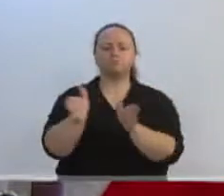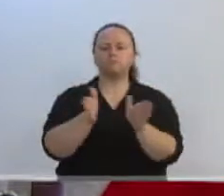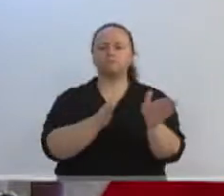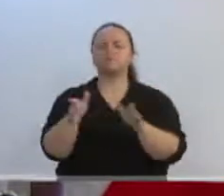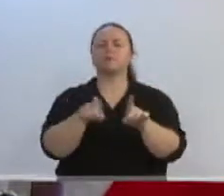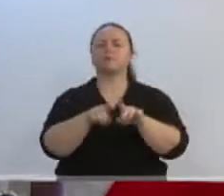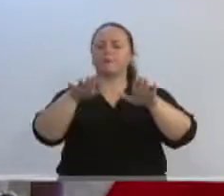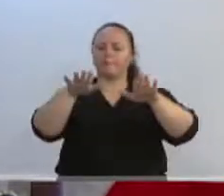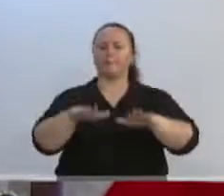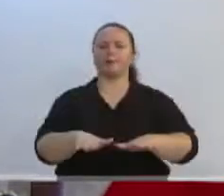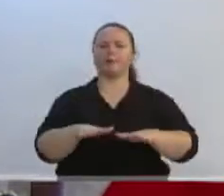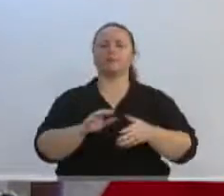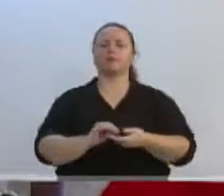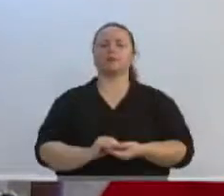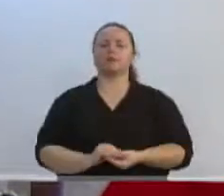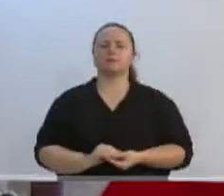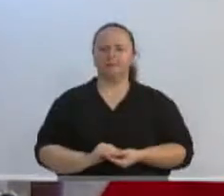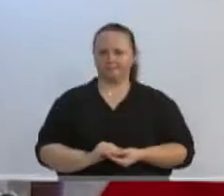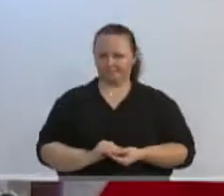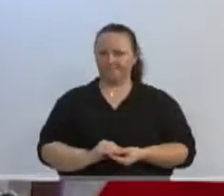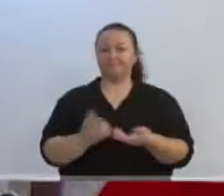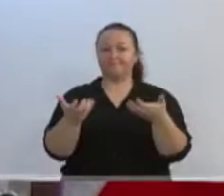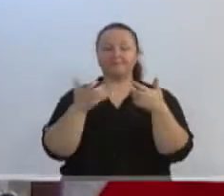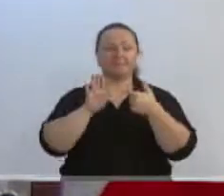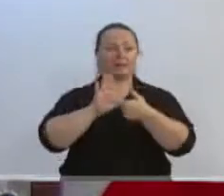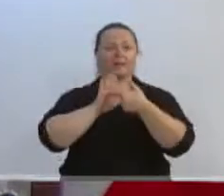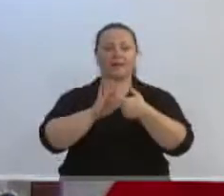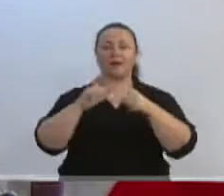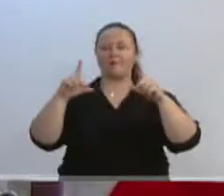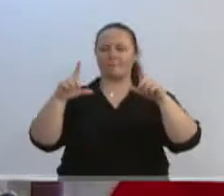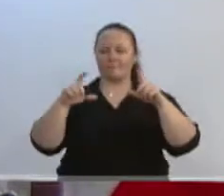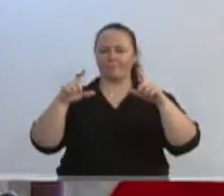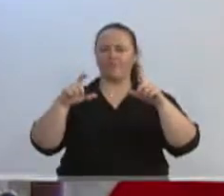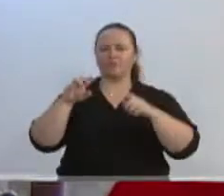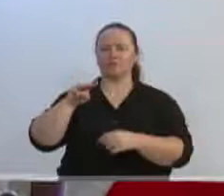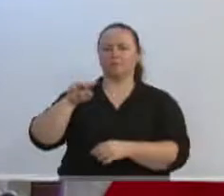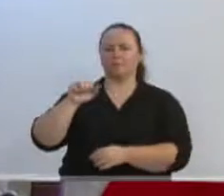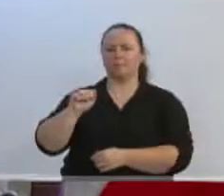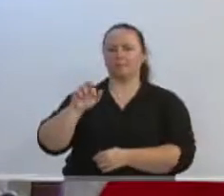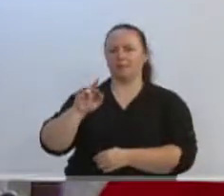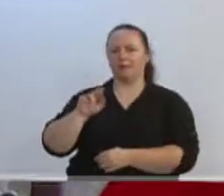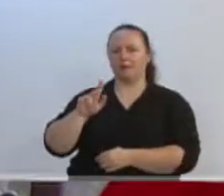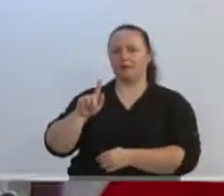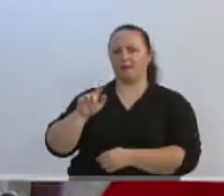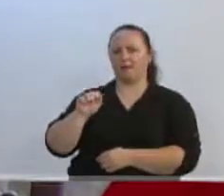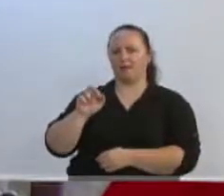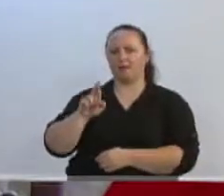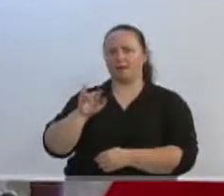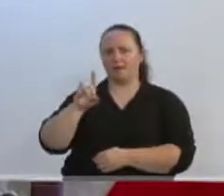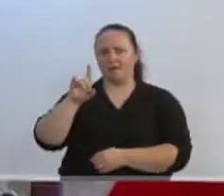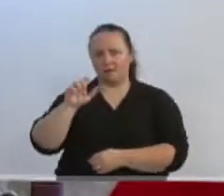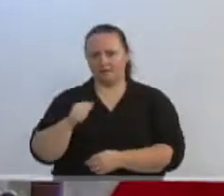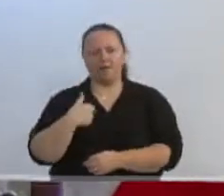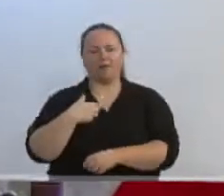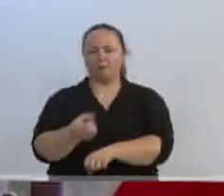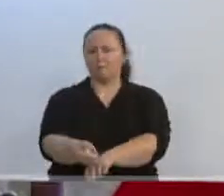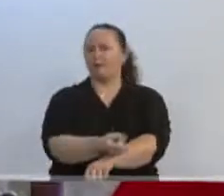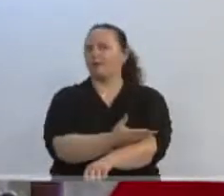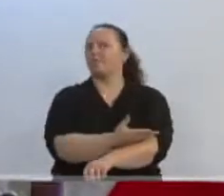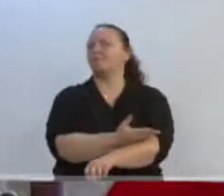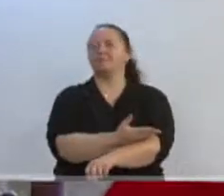na escola. Então, eu queria mostrar aí algumas fotos da escola Margarida Freigang, que para mim, hoje pela manhã, foi uma emoção muito grande,